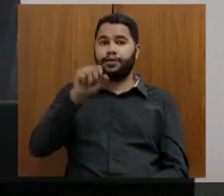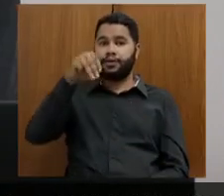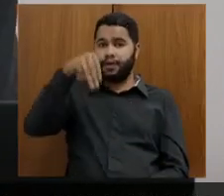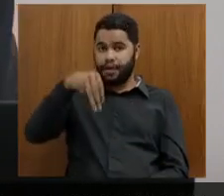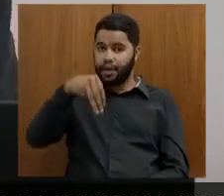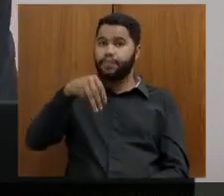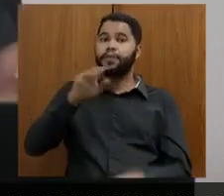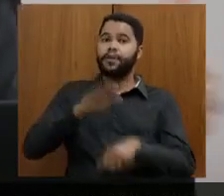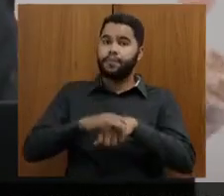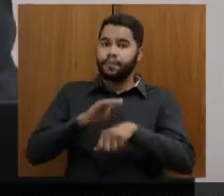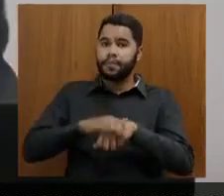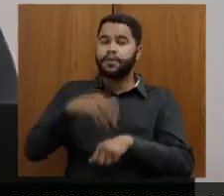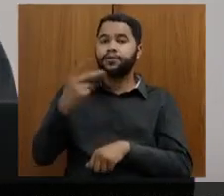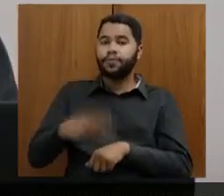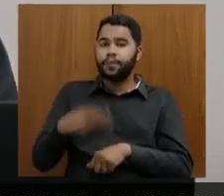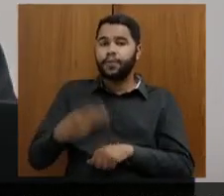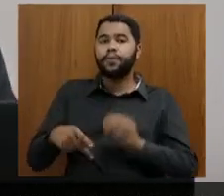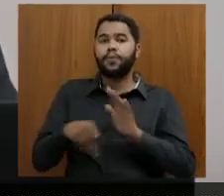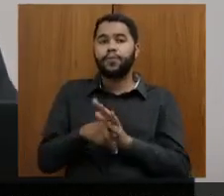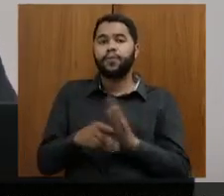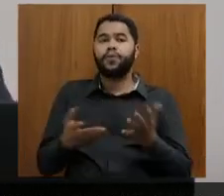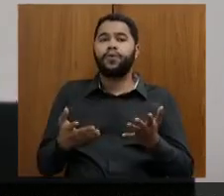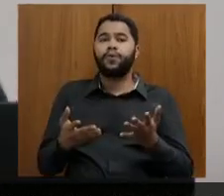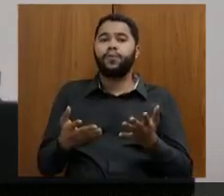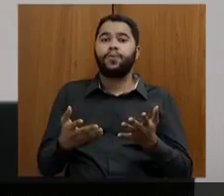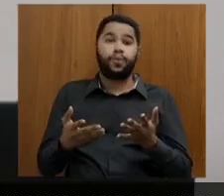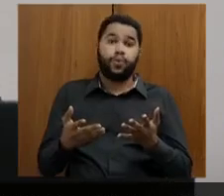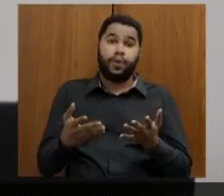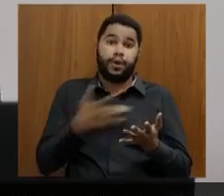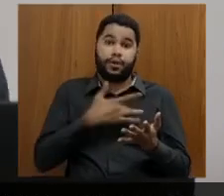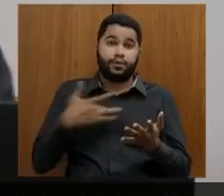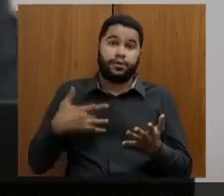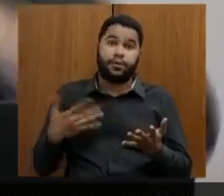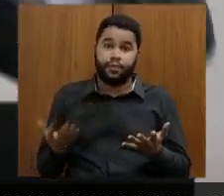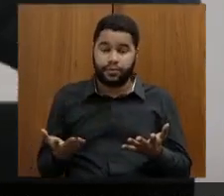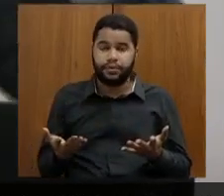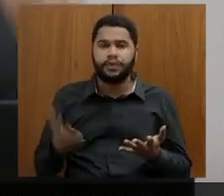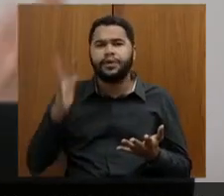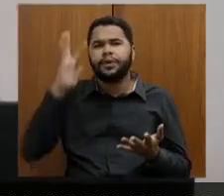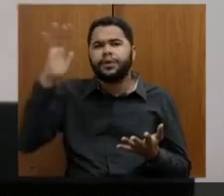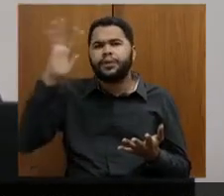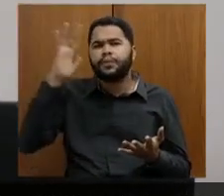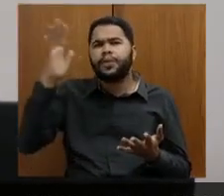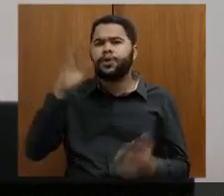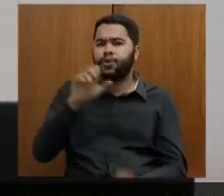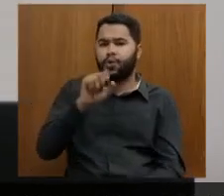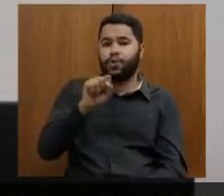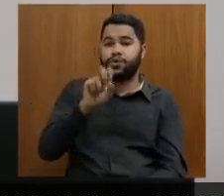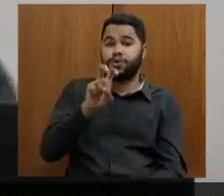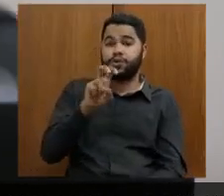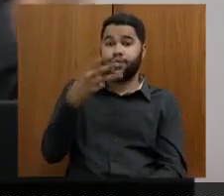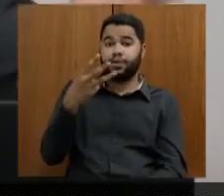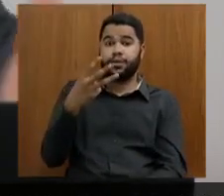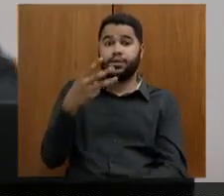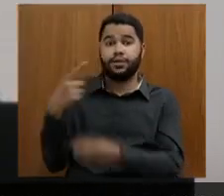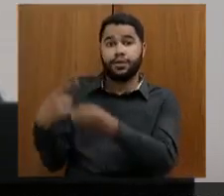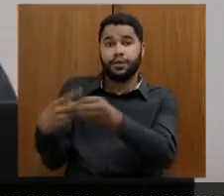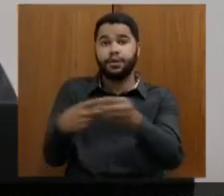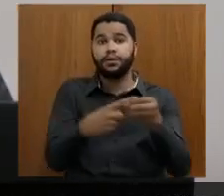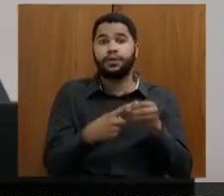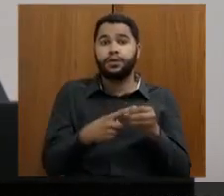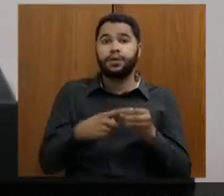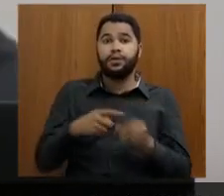a grande salvaguarda a nossa é um Instituto de Previdência servidores militares EA saúde em a 853 municípios